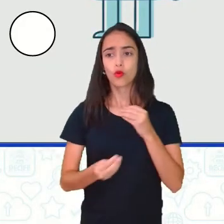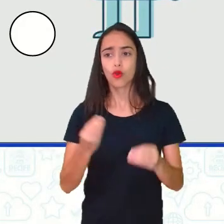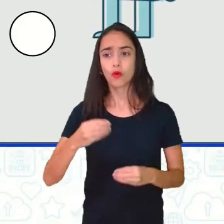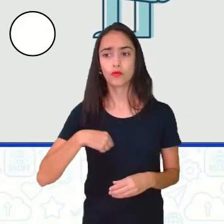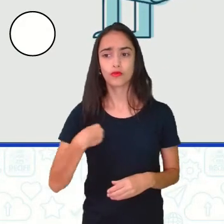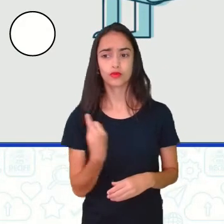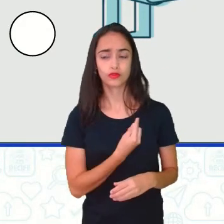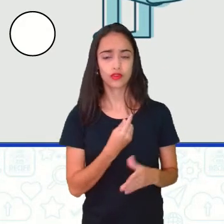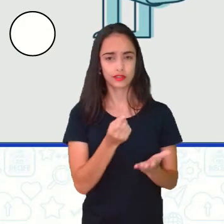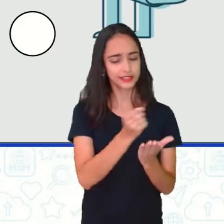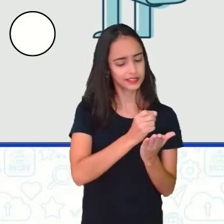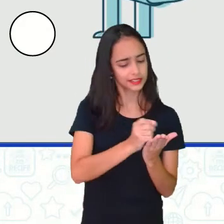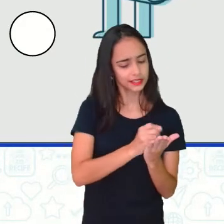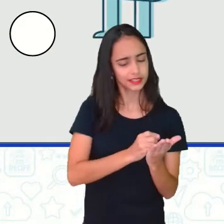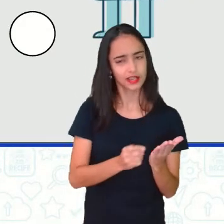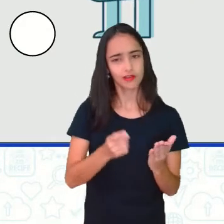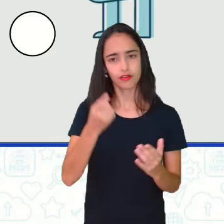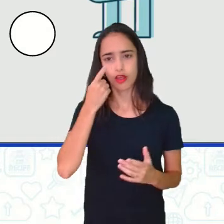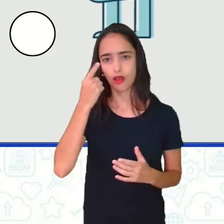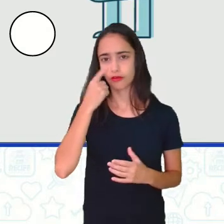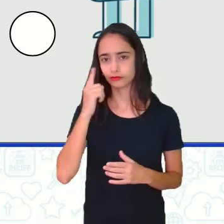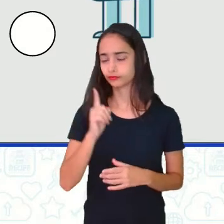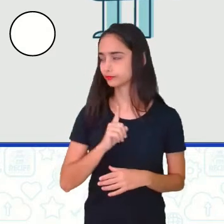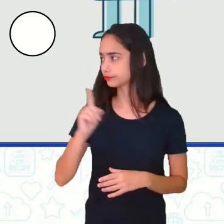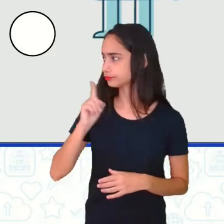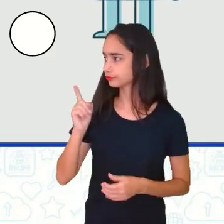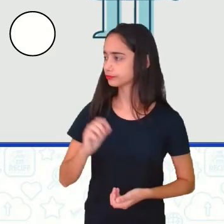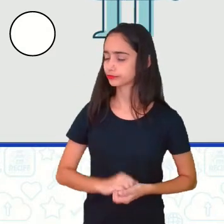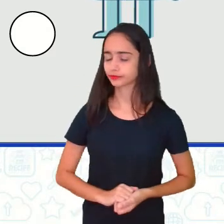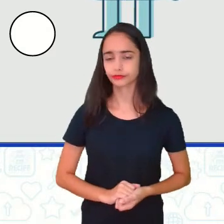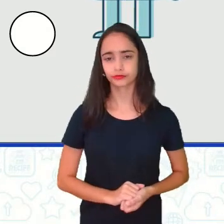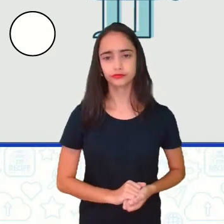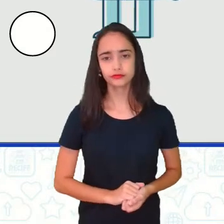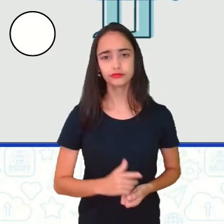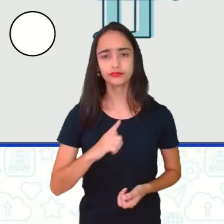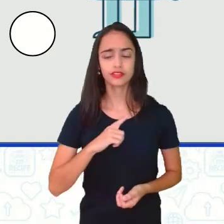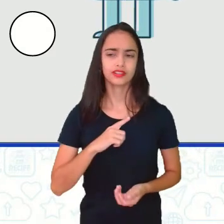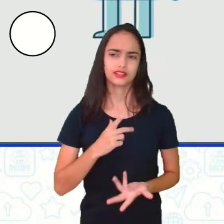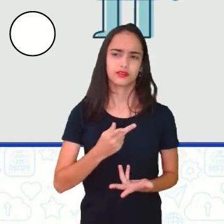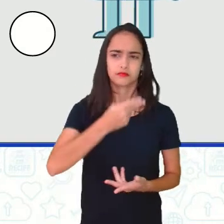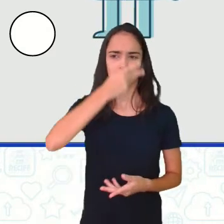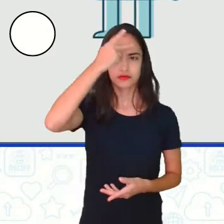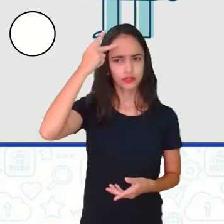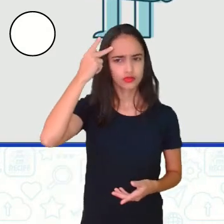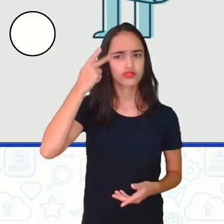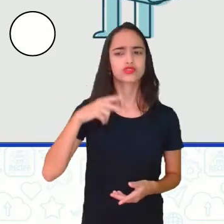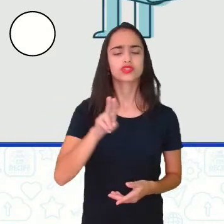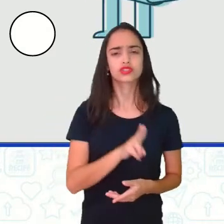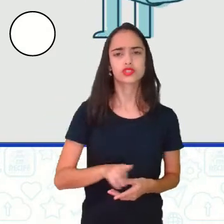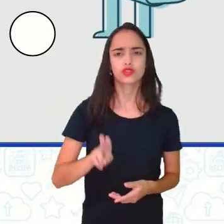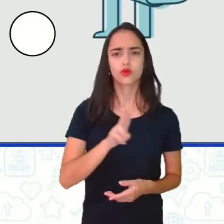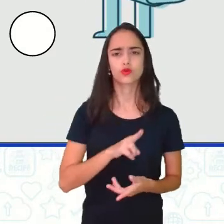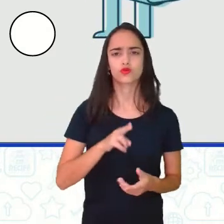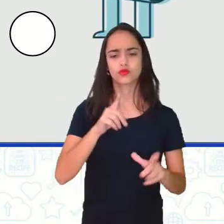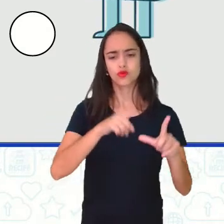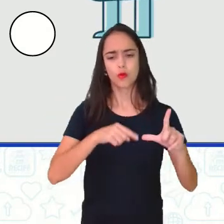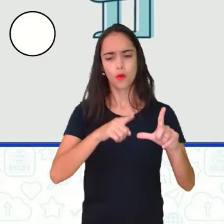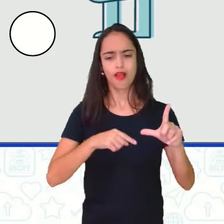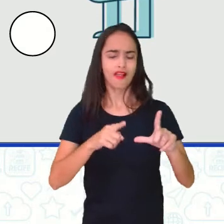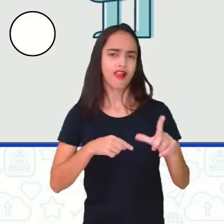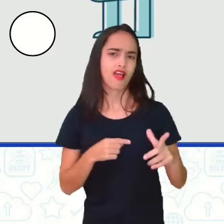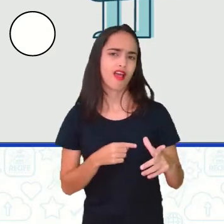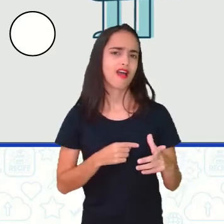o S, e tem outras, tem gente que bota uma letra grega que a gente não vai falar nela agora, porque não